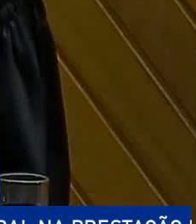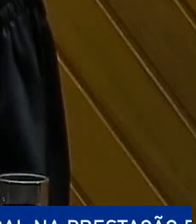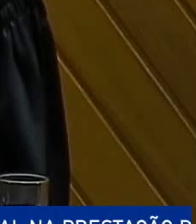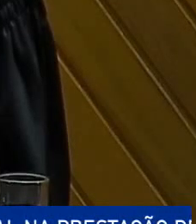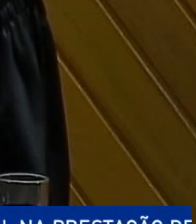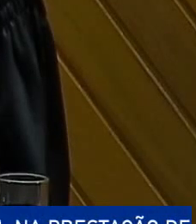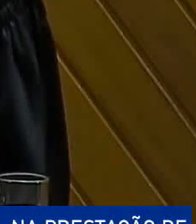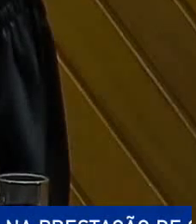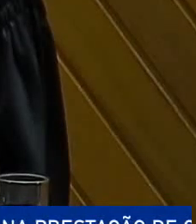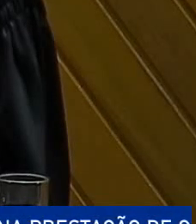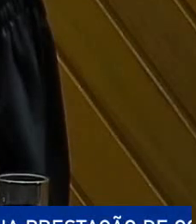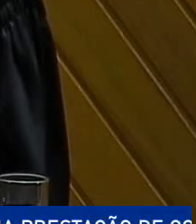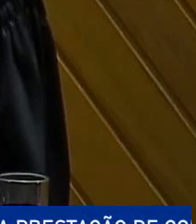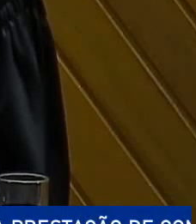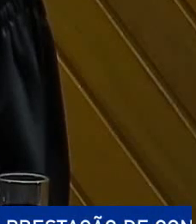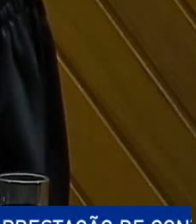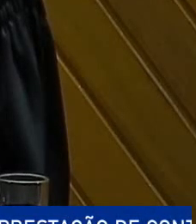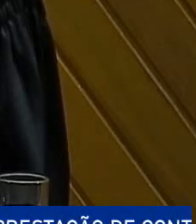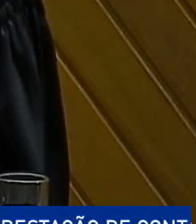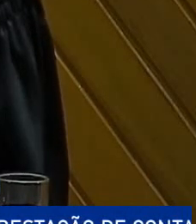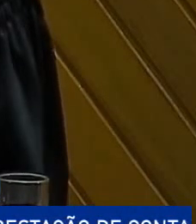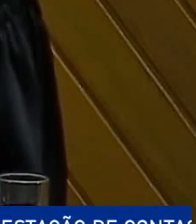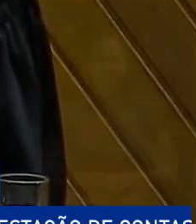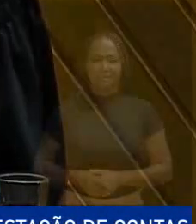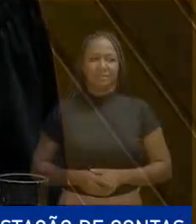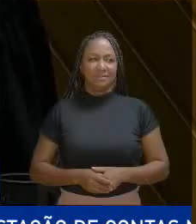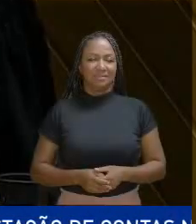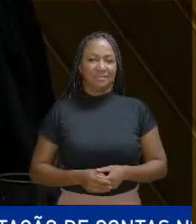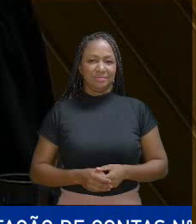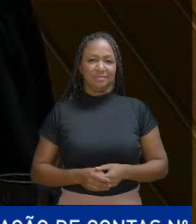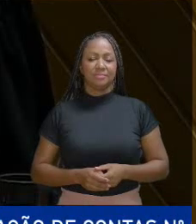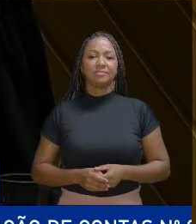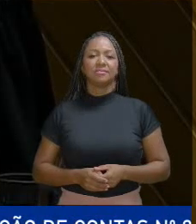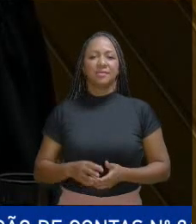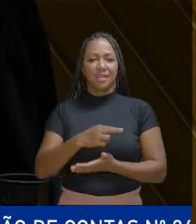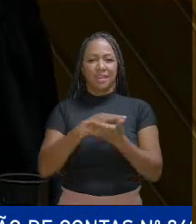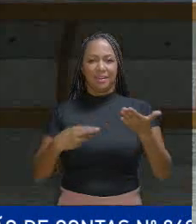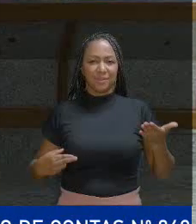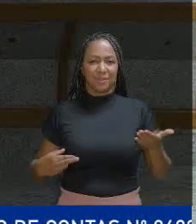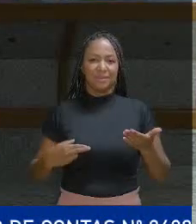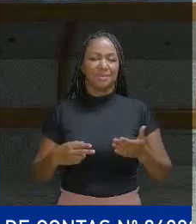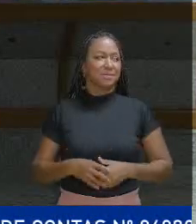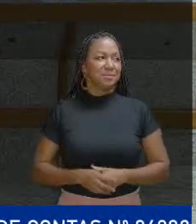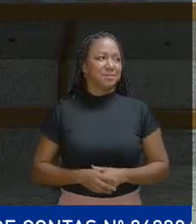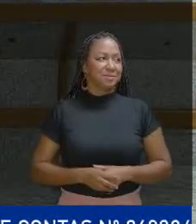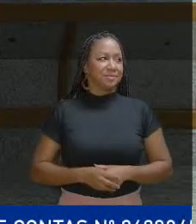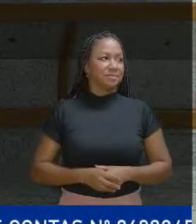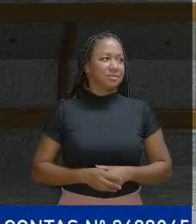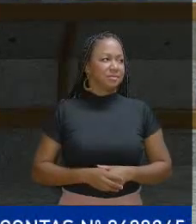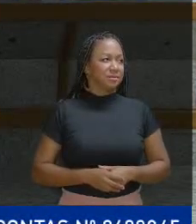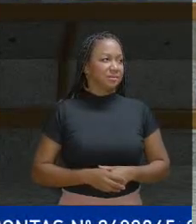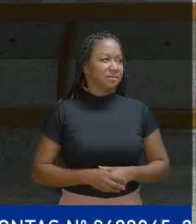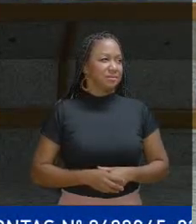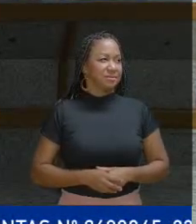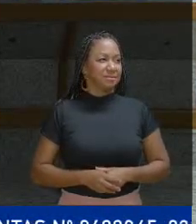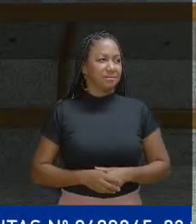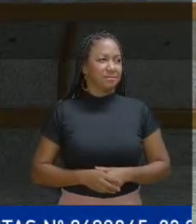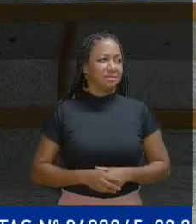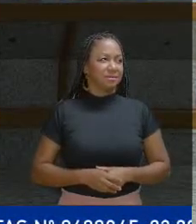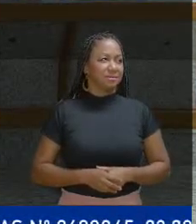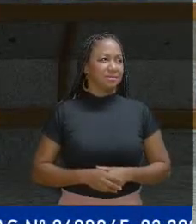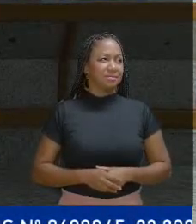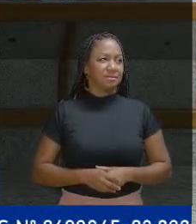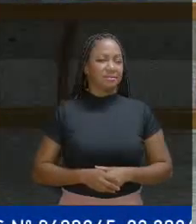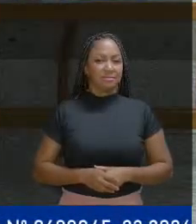à parte a devolução dos valores excedentes ao erário. É o relatório. Foco na paz central da